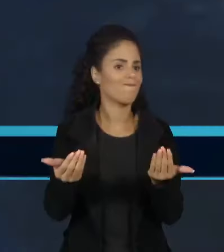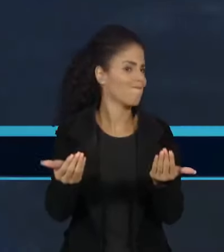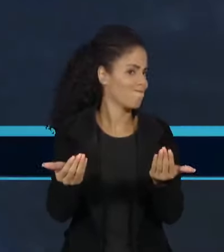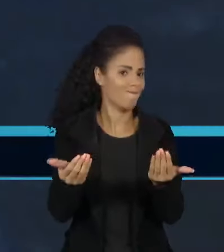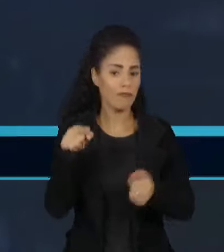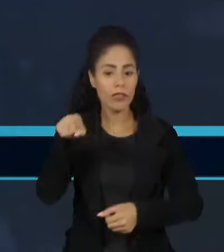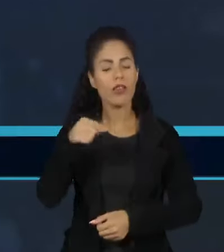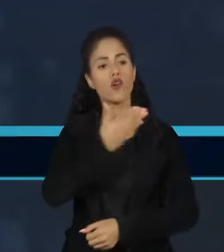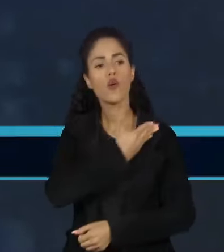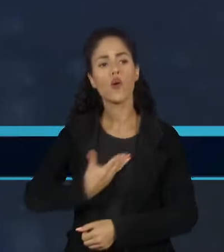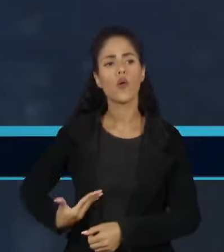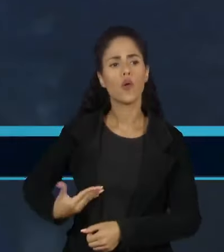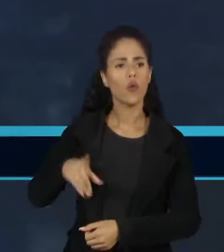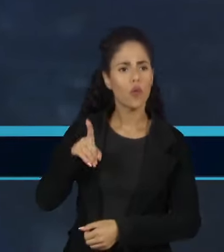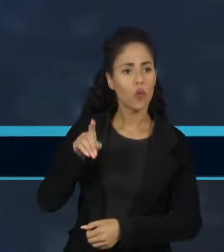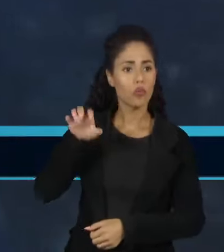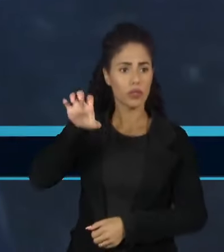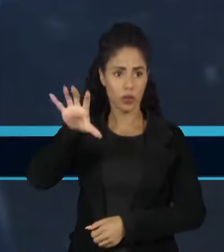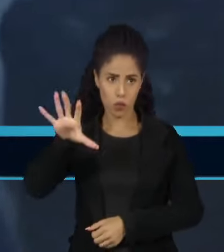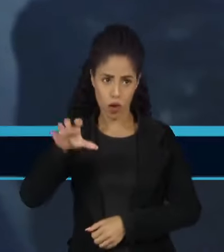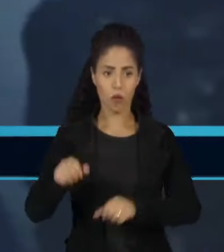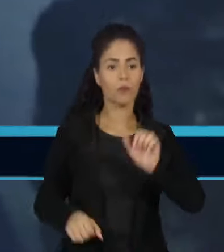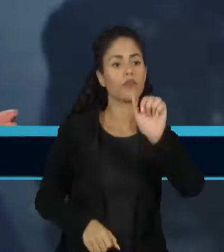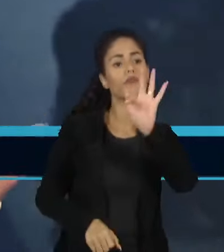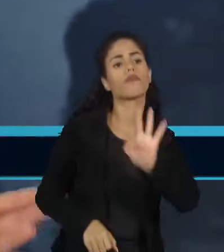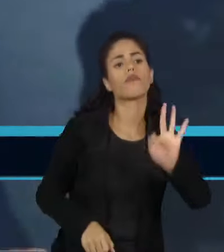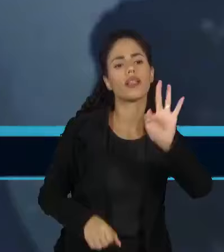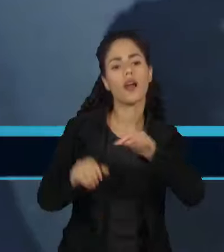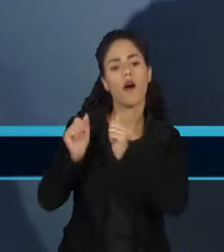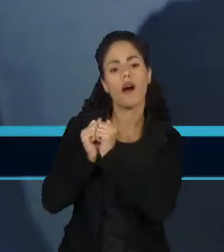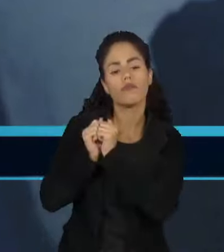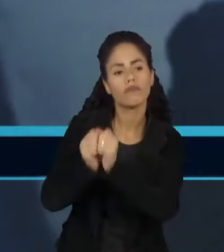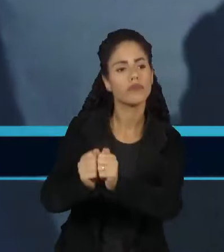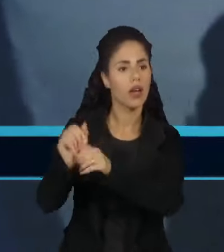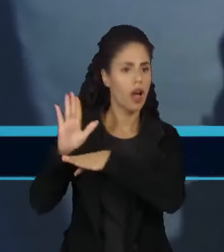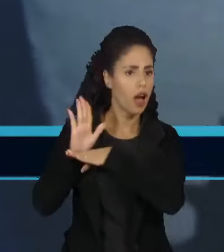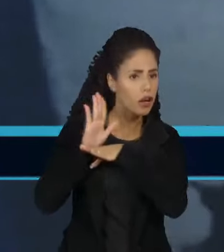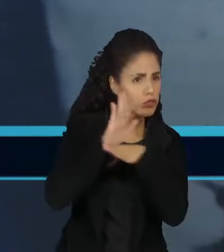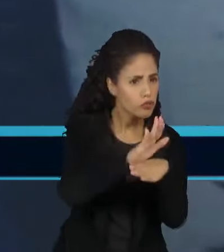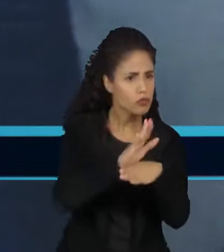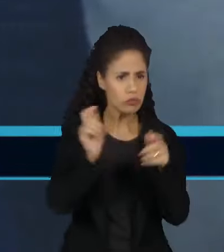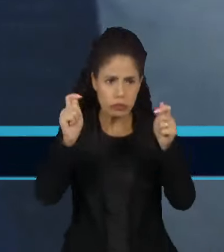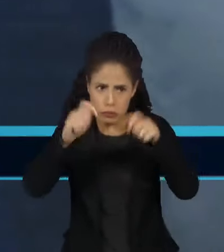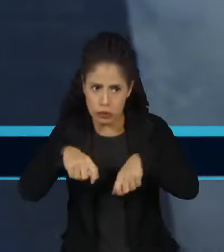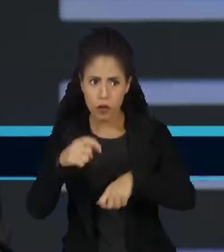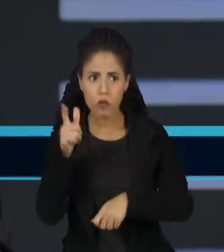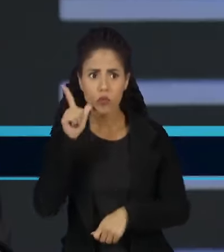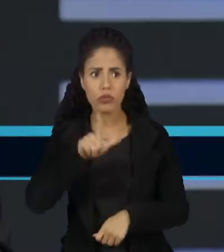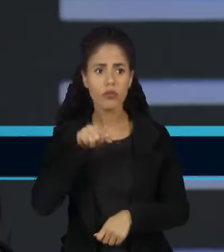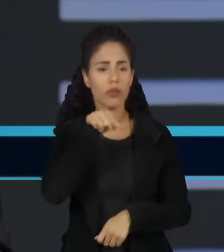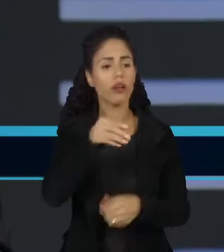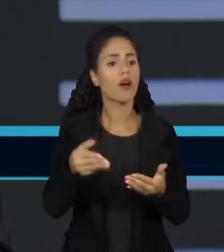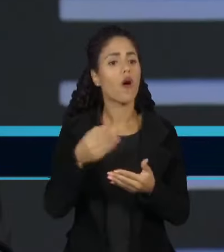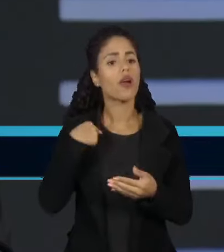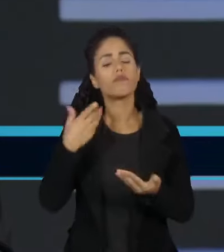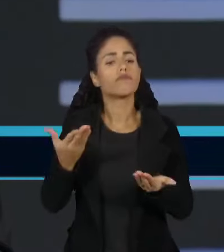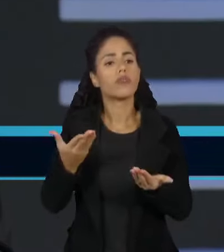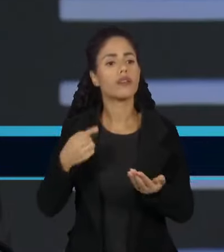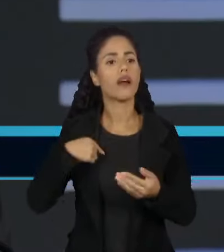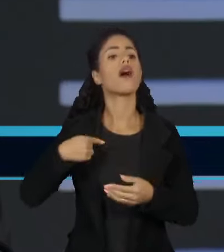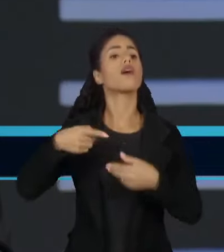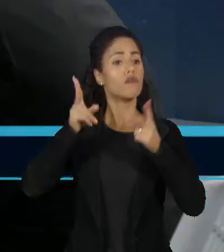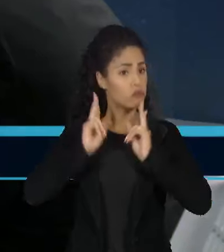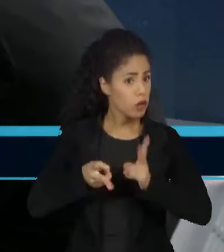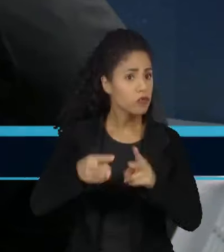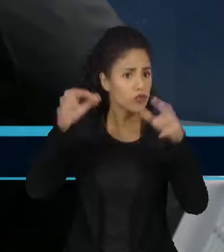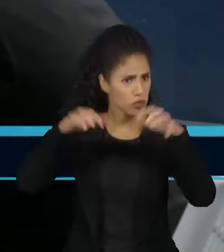dos governos estadual e federal ainda são irrisórios perto do tamanho da tragédia. E o pior é que a previsão promete ainda mais